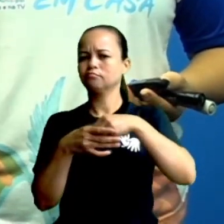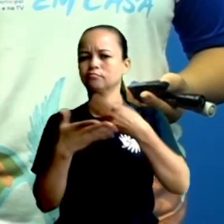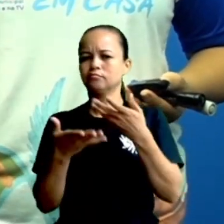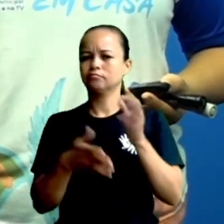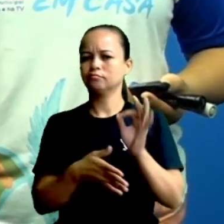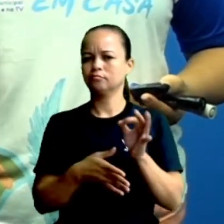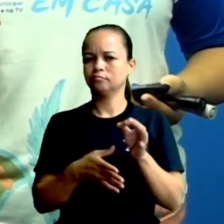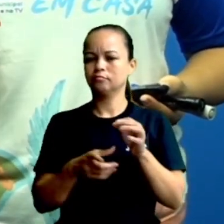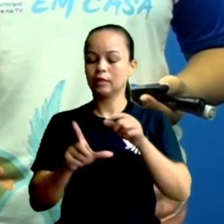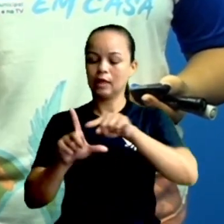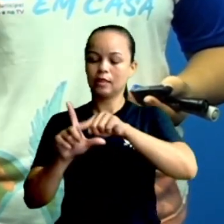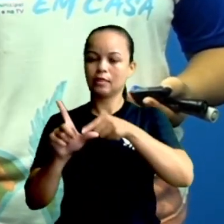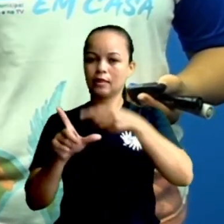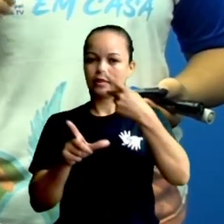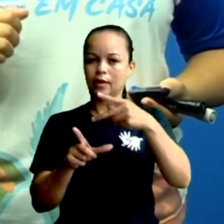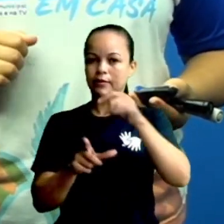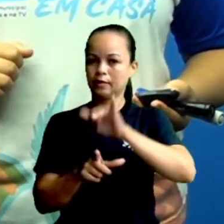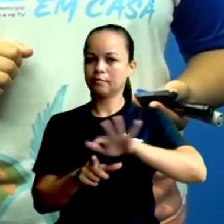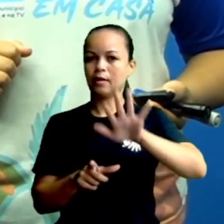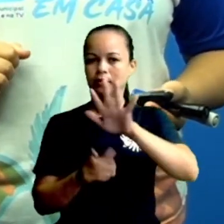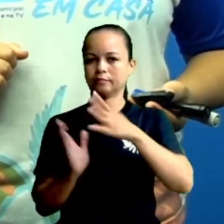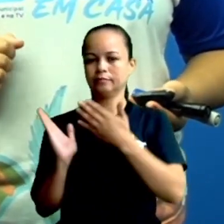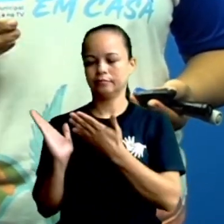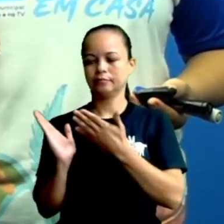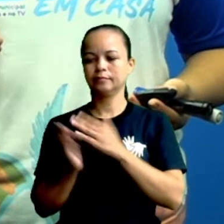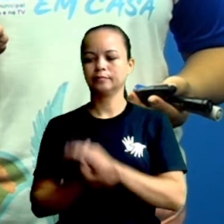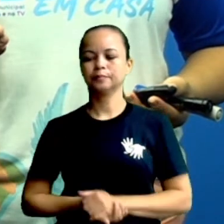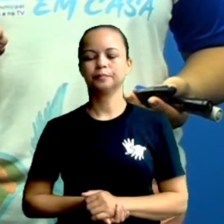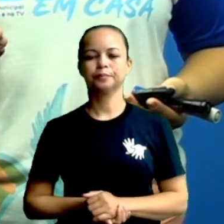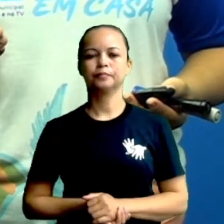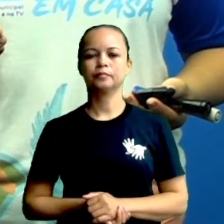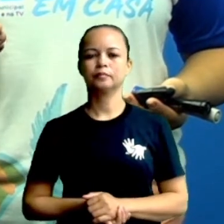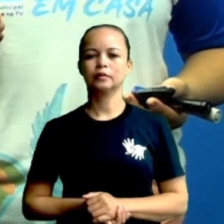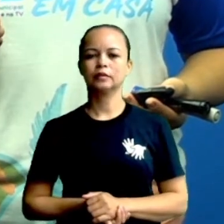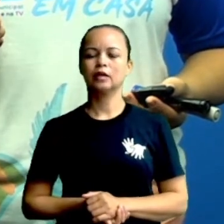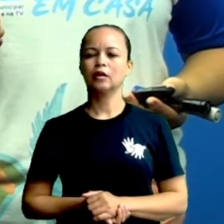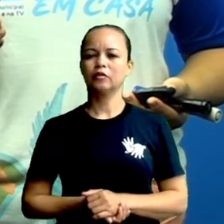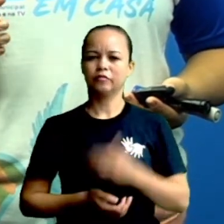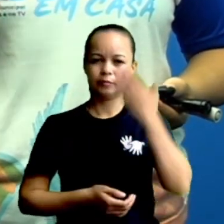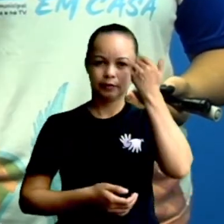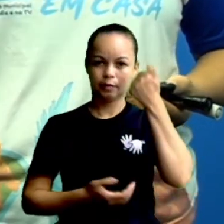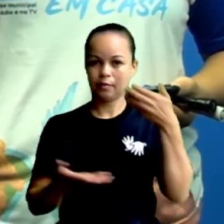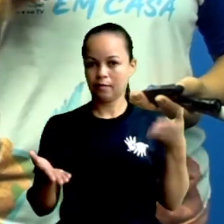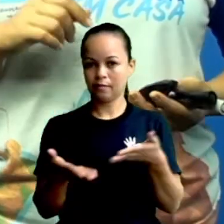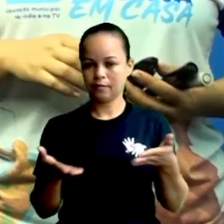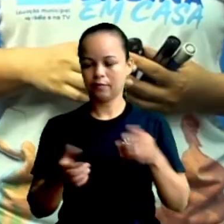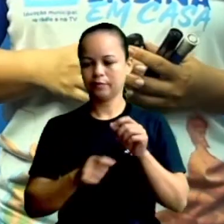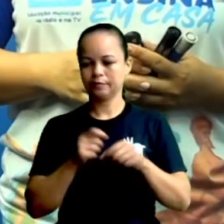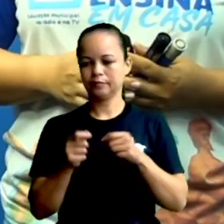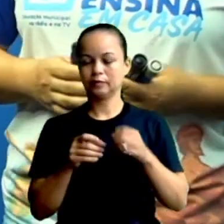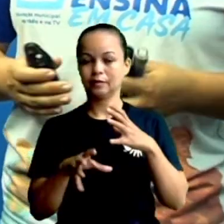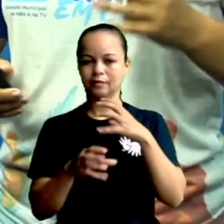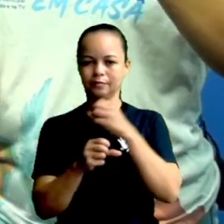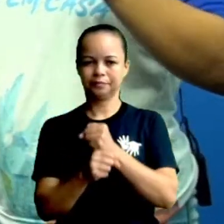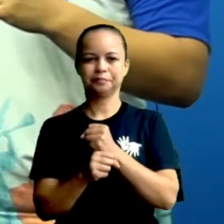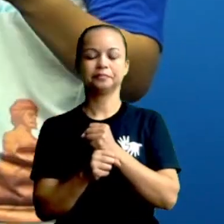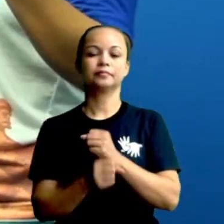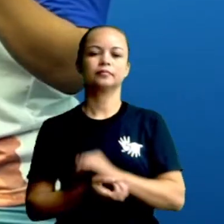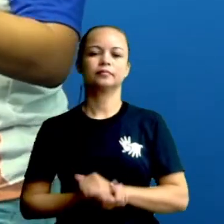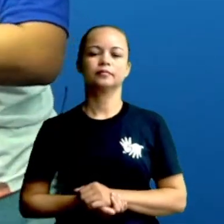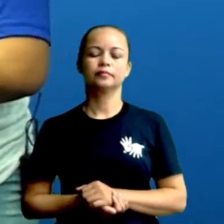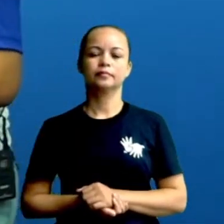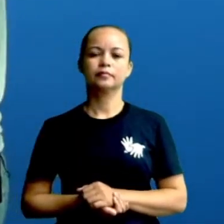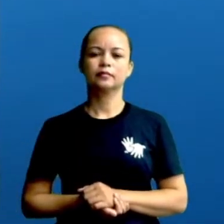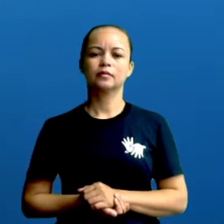certo? Dessa figura, desse hexágono. Vamos saber? Vamos calcular?